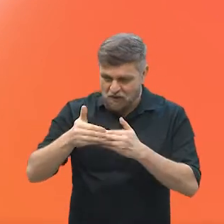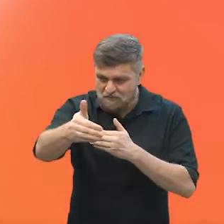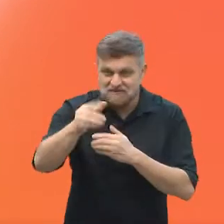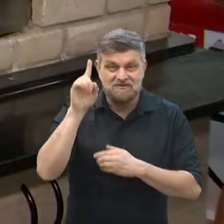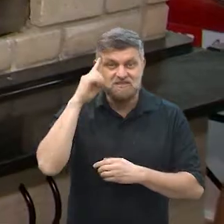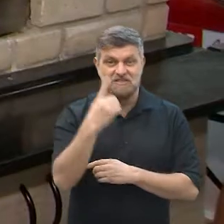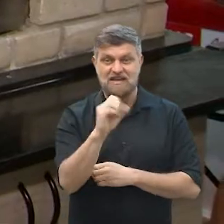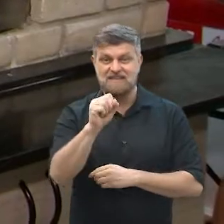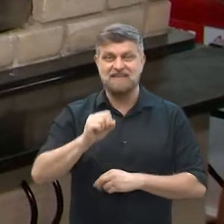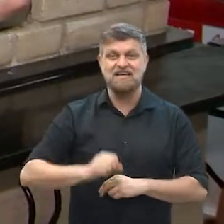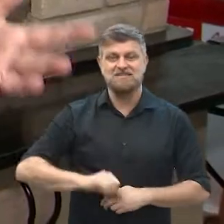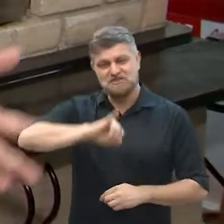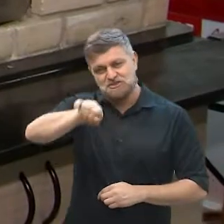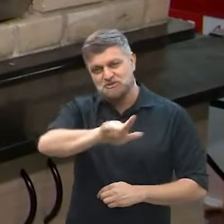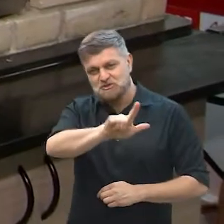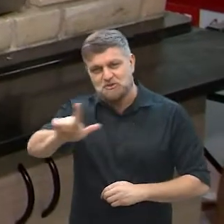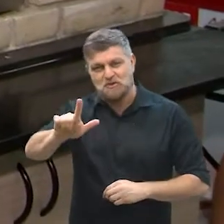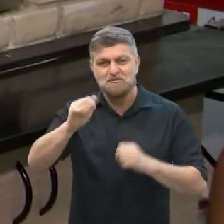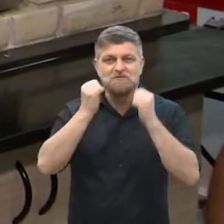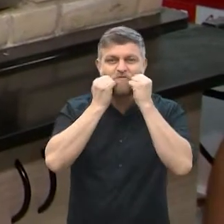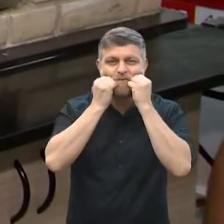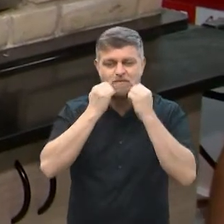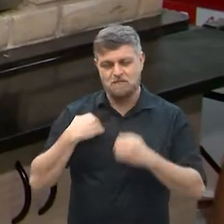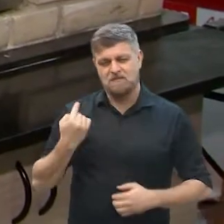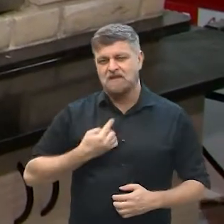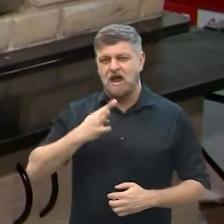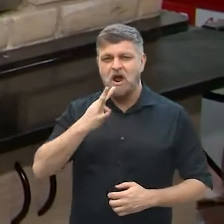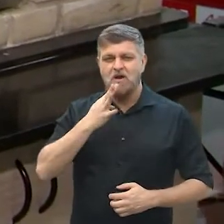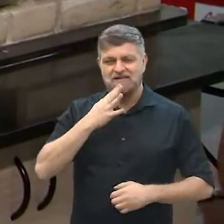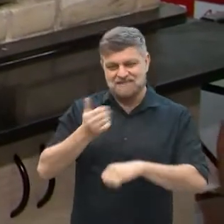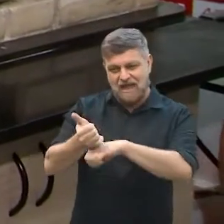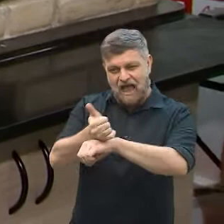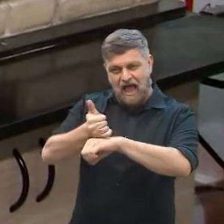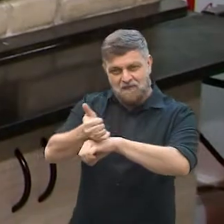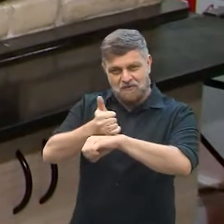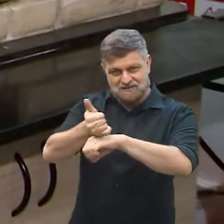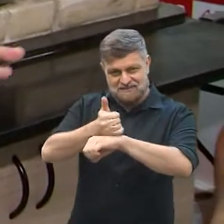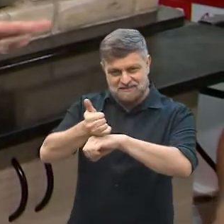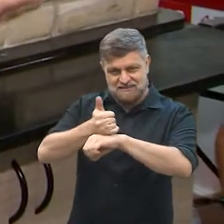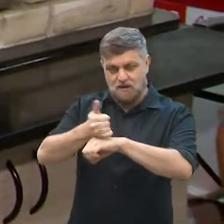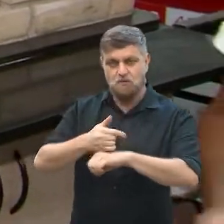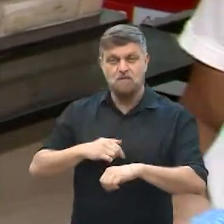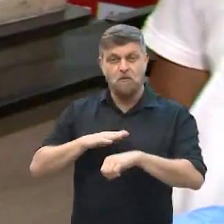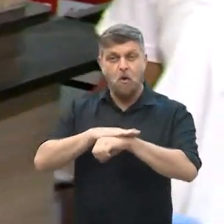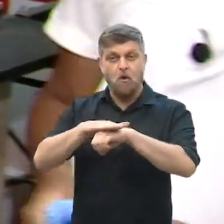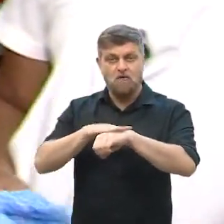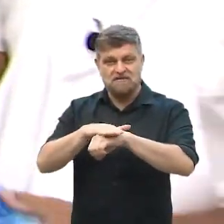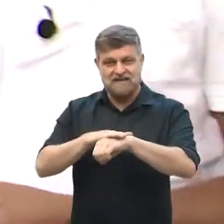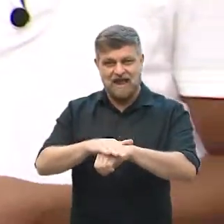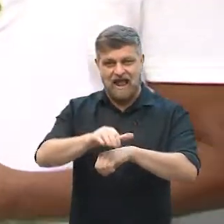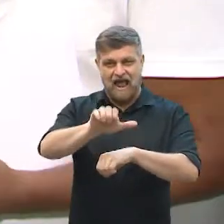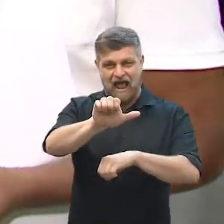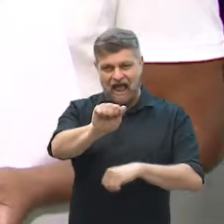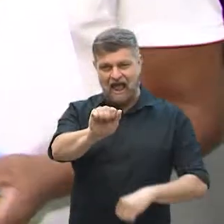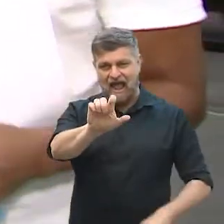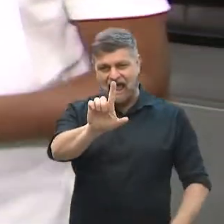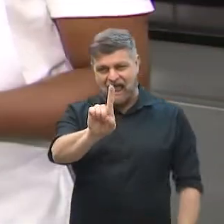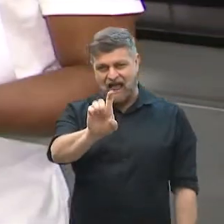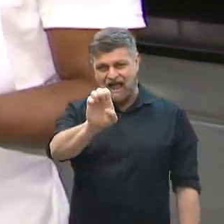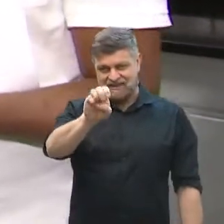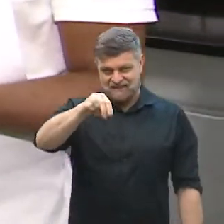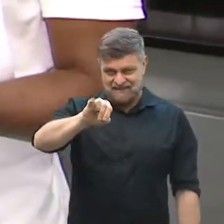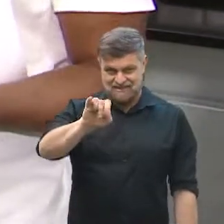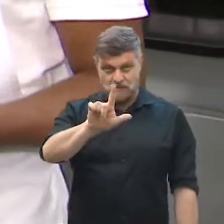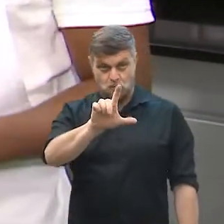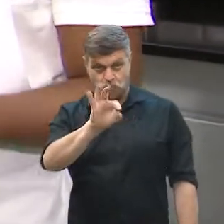de julho. Bom, e pra gente saber um pouquinho mais sobre a profissão de pizzaiolo, eu estou aqui com o Adenilton, que trabalha na área faz